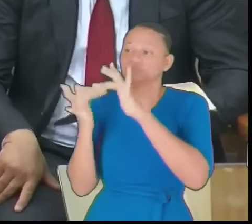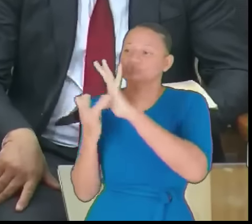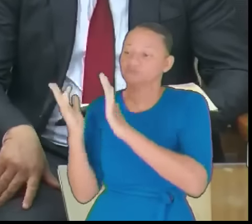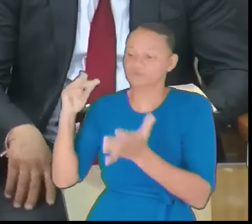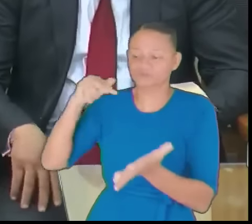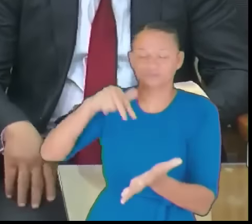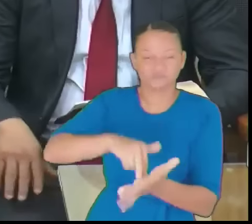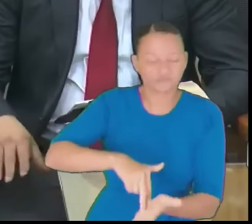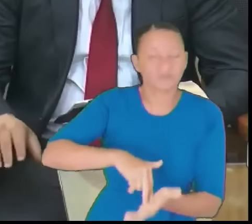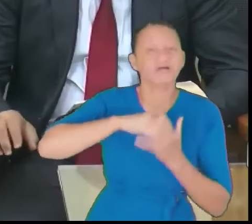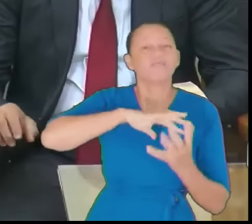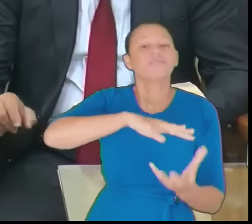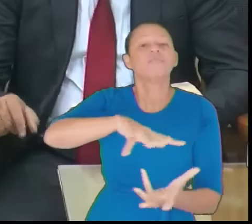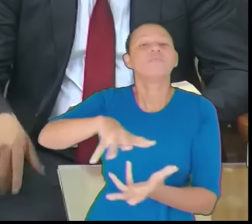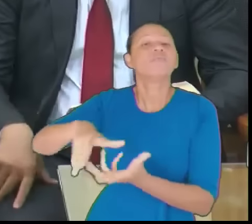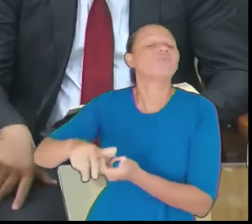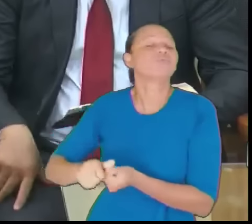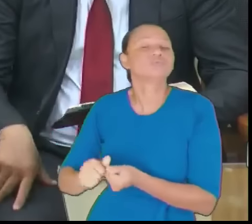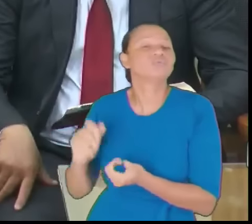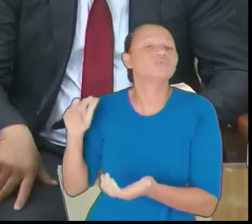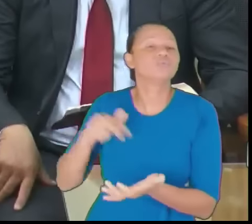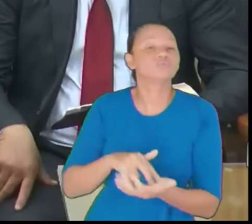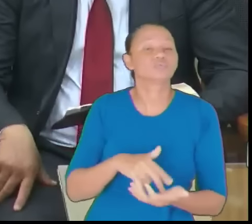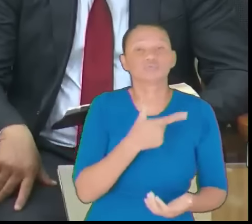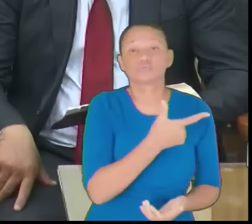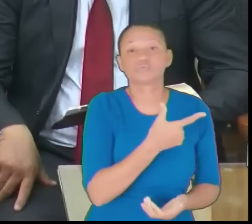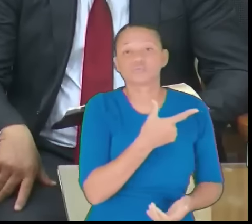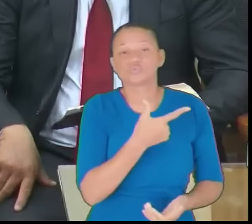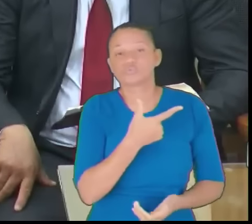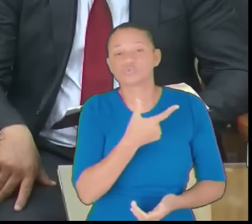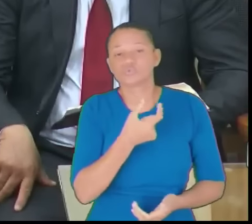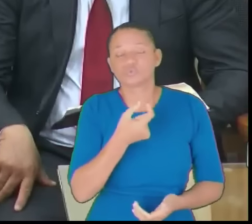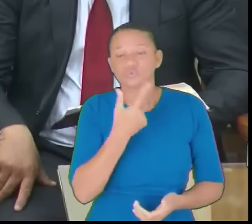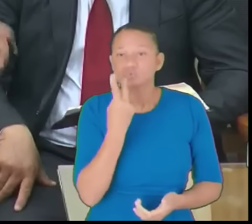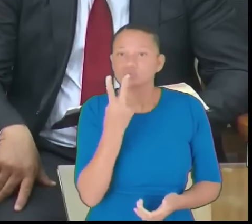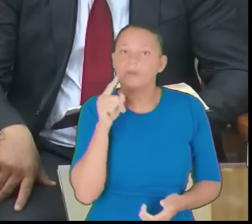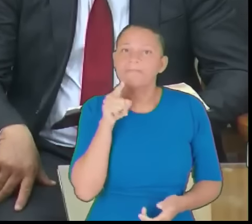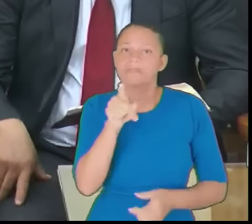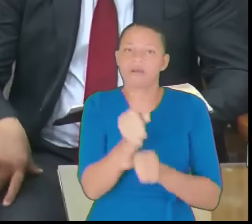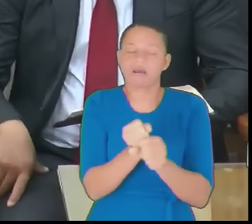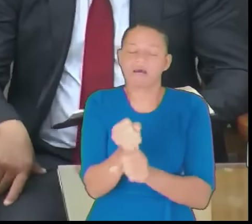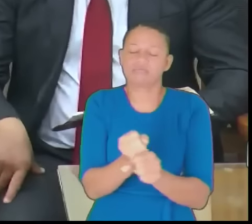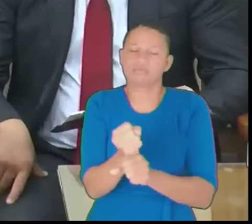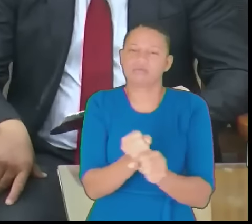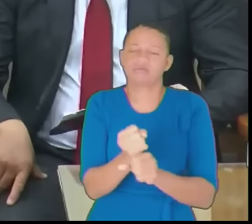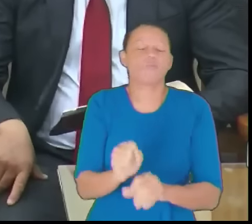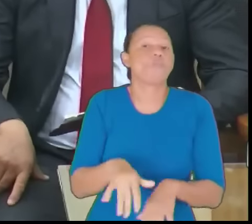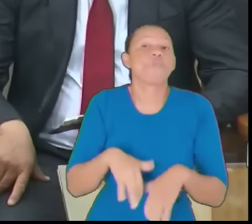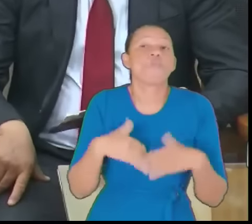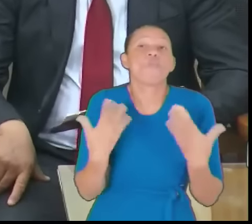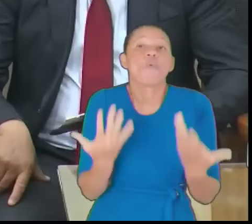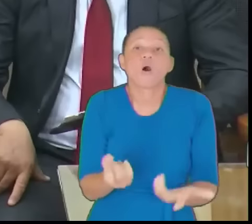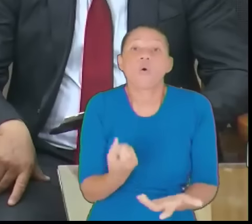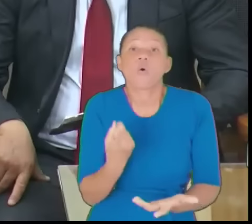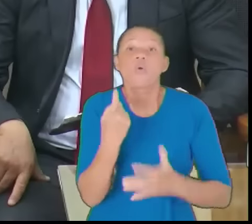faz? Quantos anos faz? 2000 anos. Qual foi a única